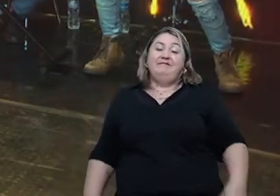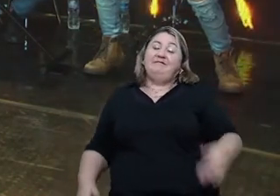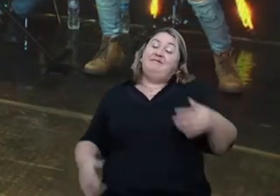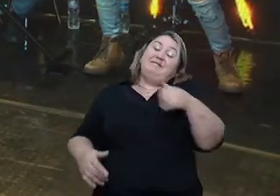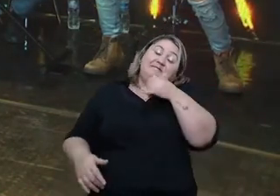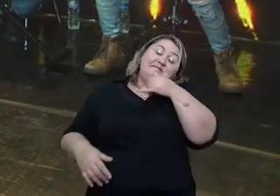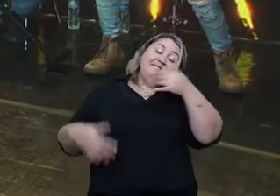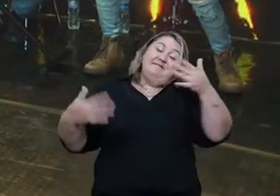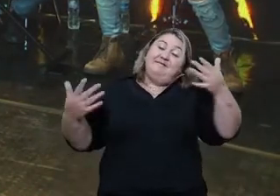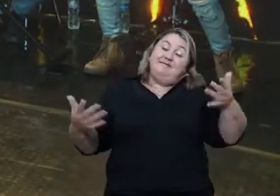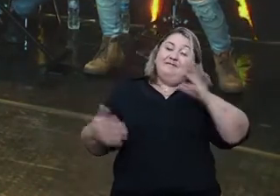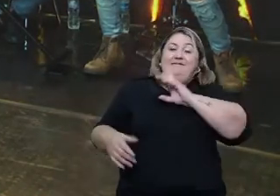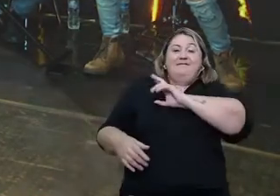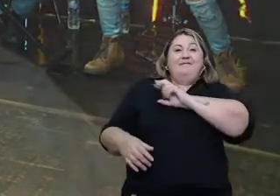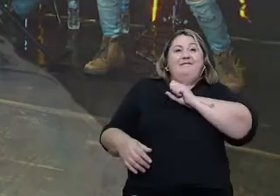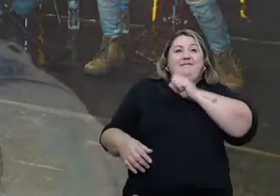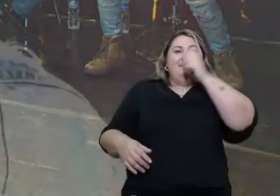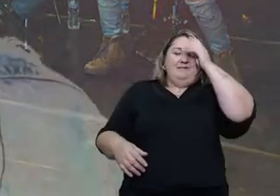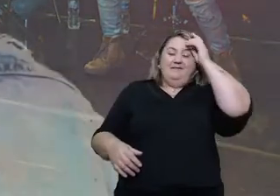Que pena,